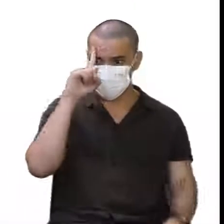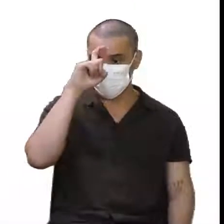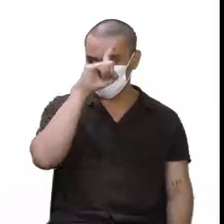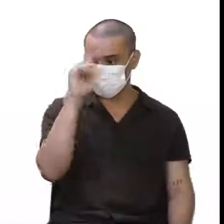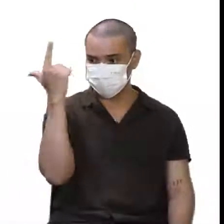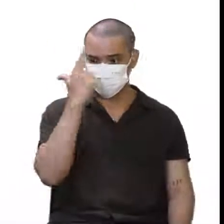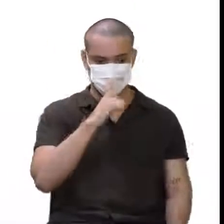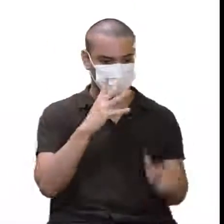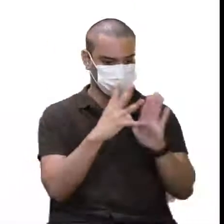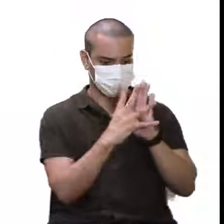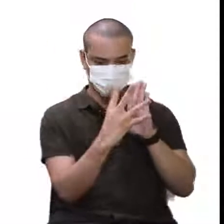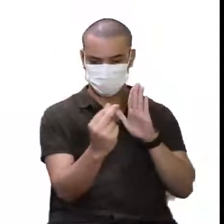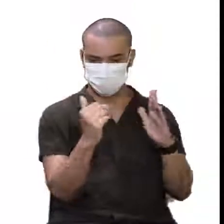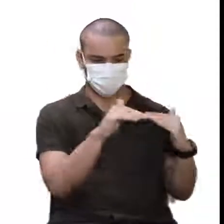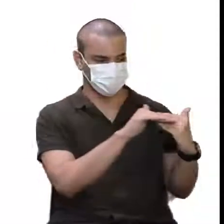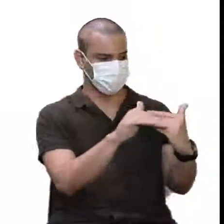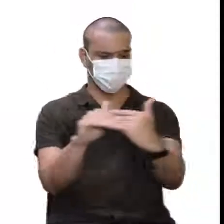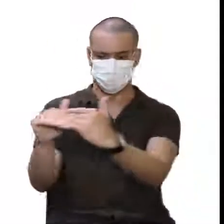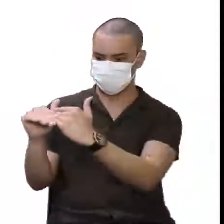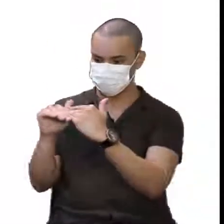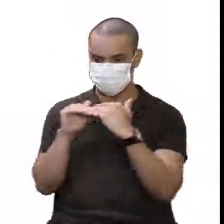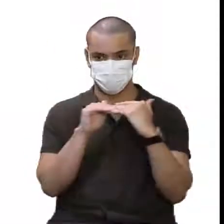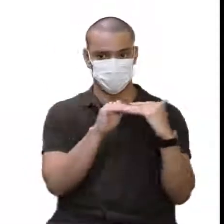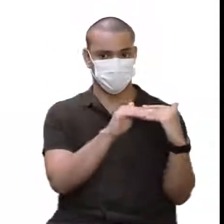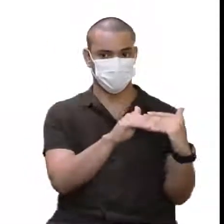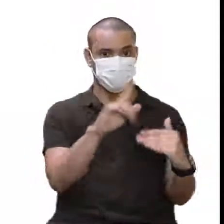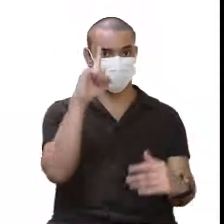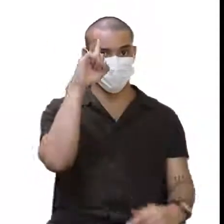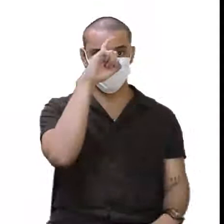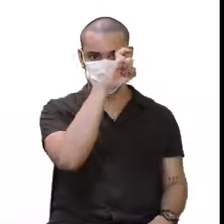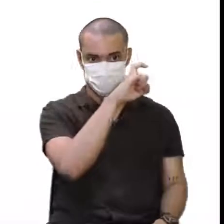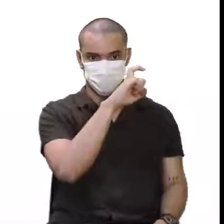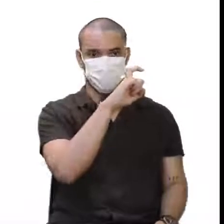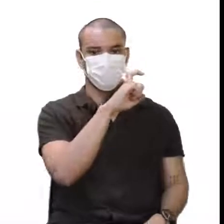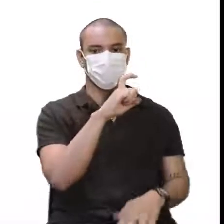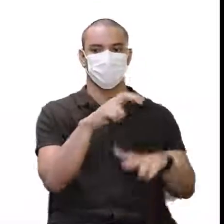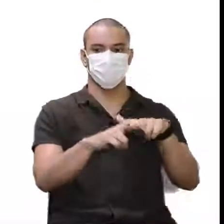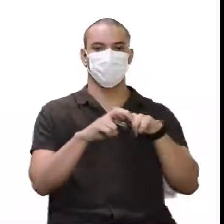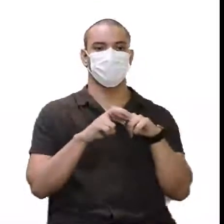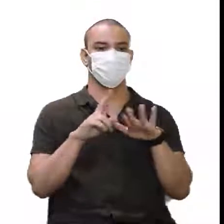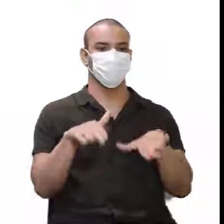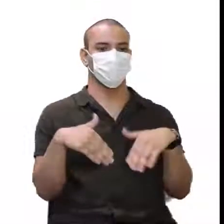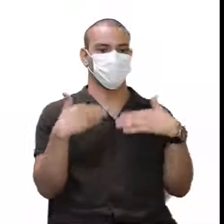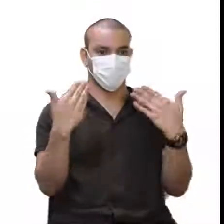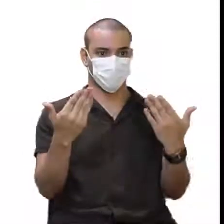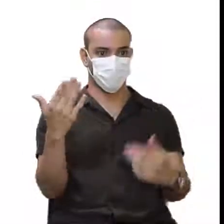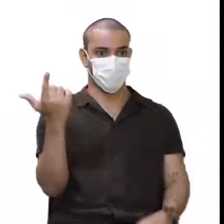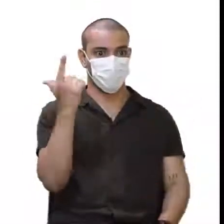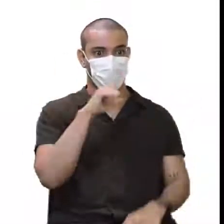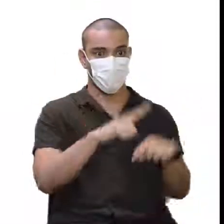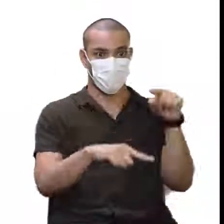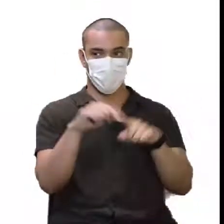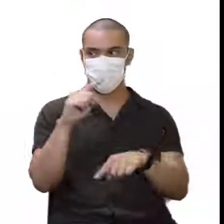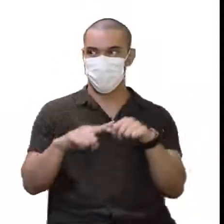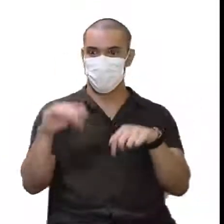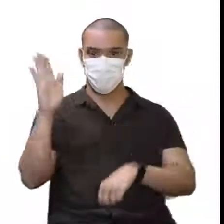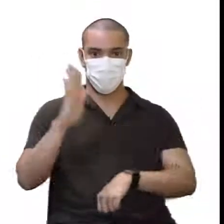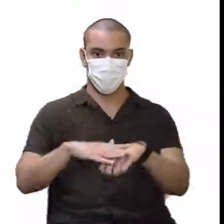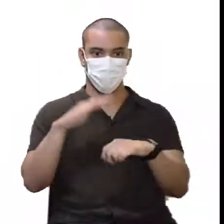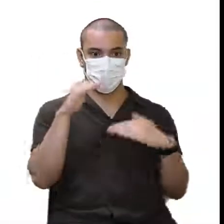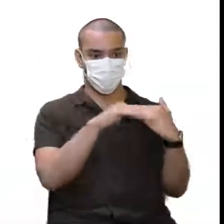conseguir um padrão. E ele estava em busca dessa padronização, tá? Então, esse material mais